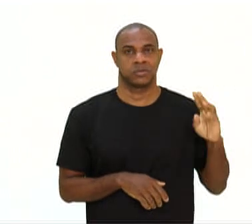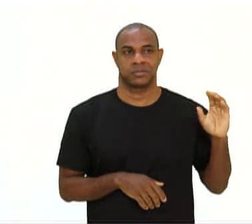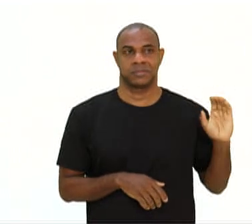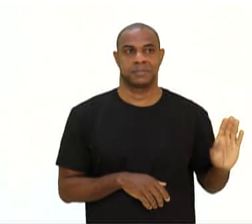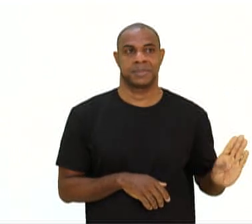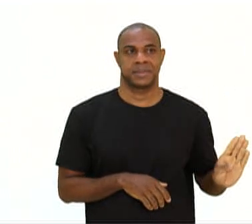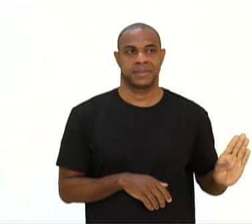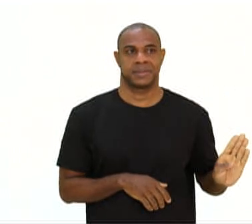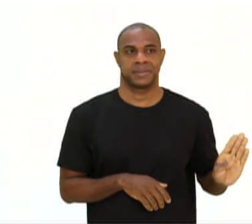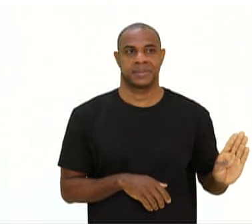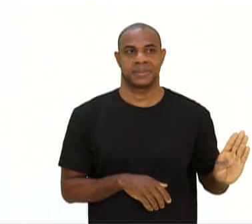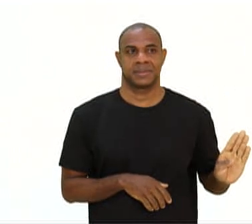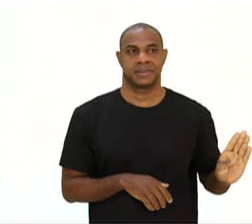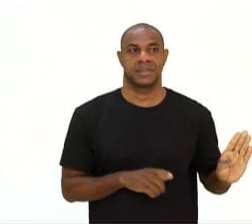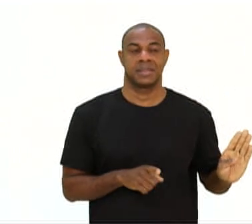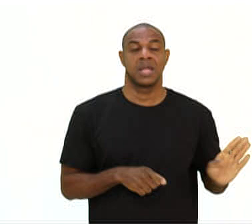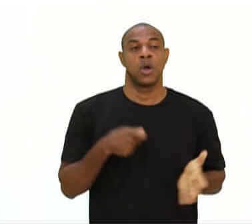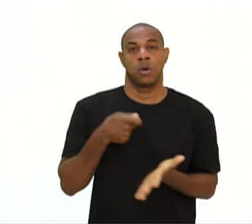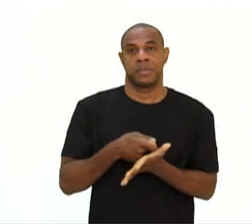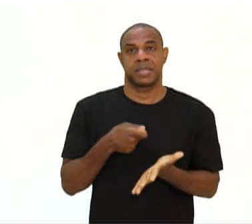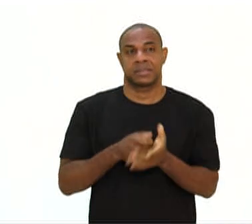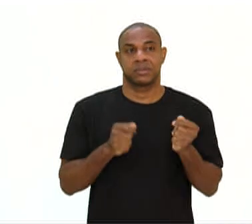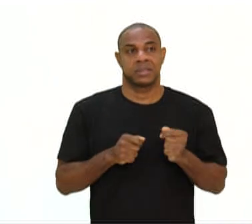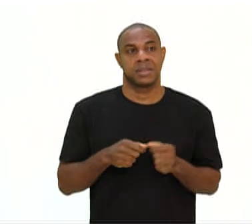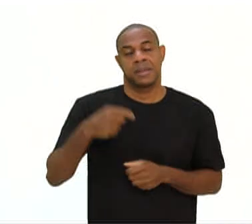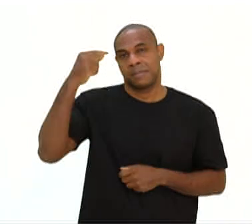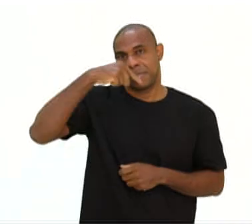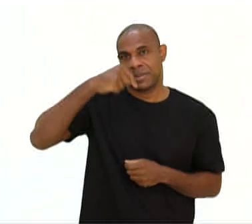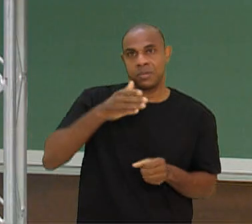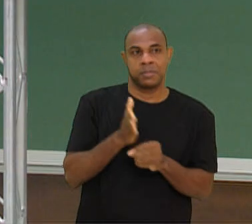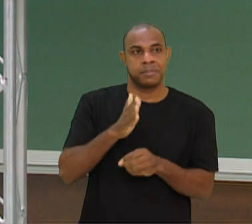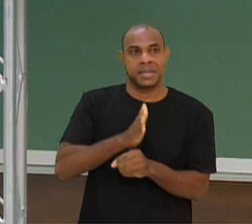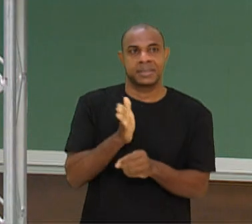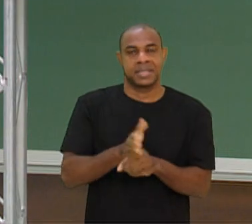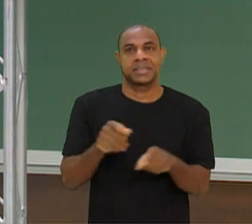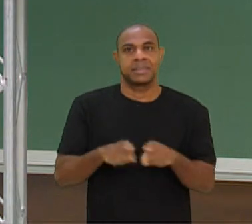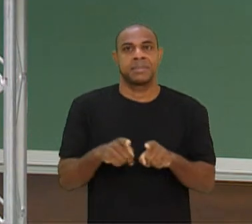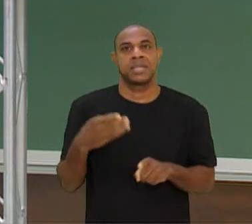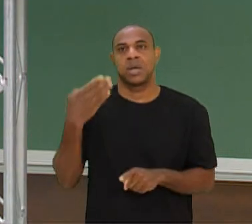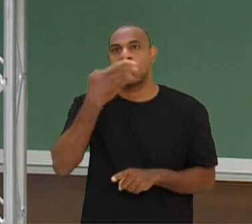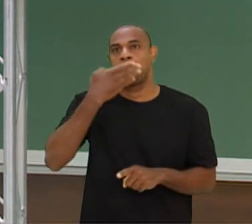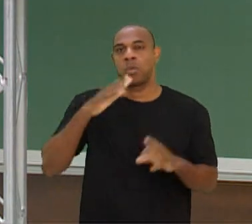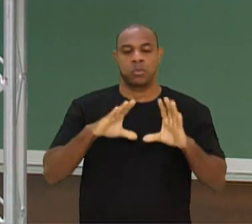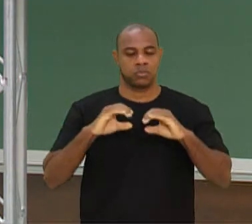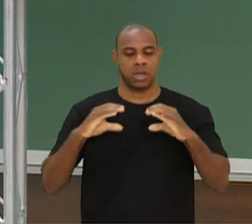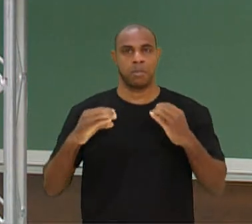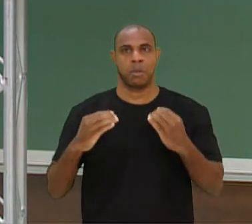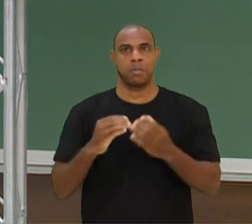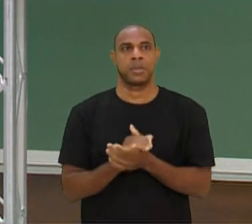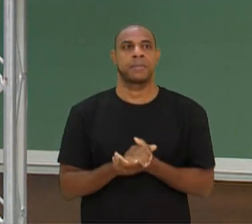pumpkin pie. São itens obrigatórios. Peru, batata e a torta de abóbora, ok?